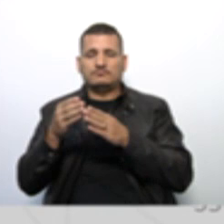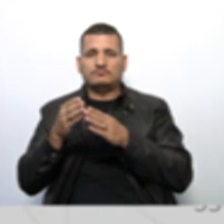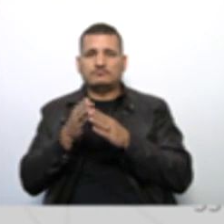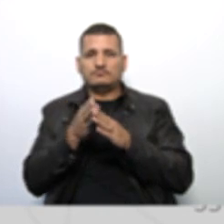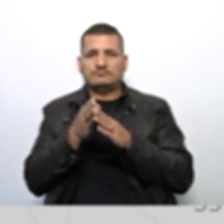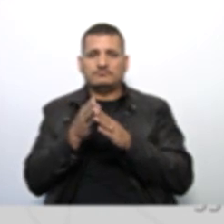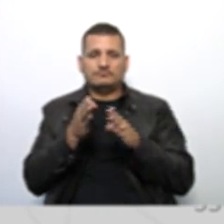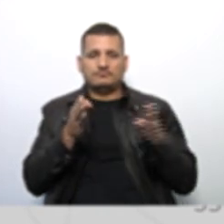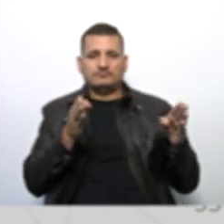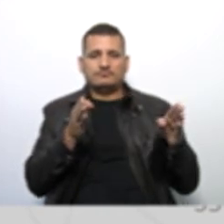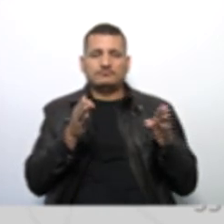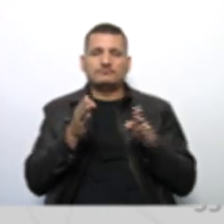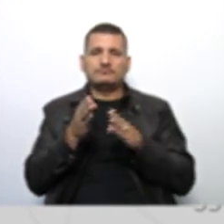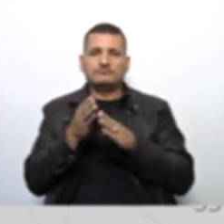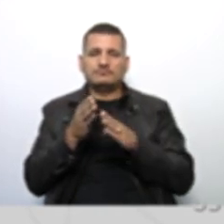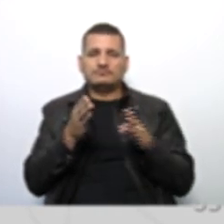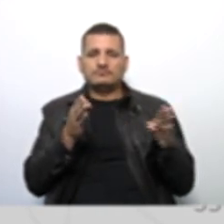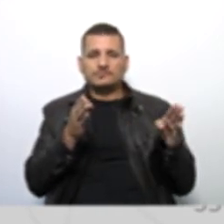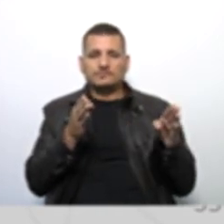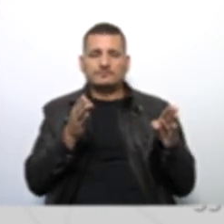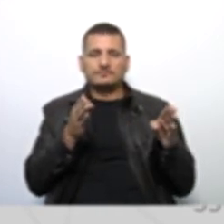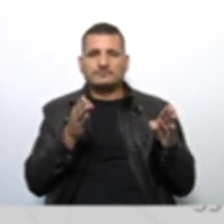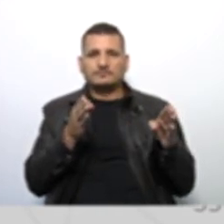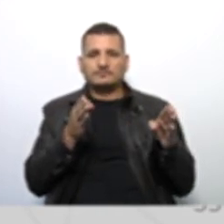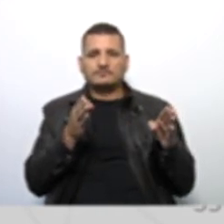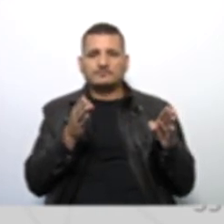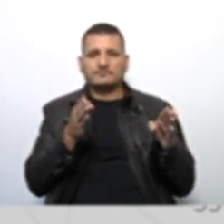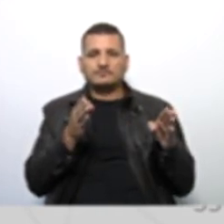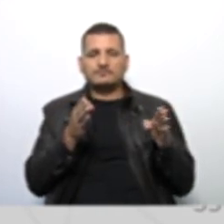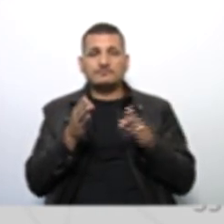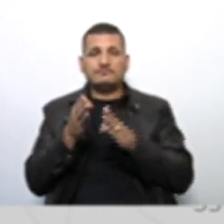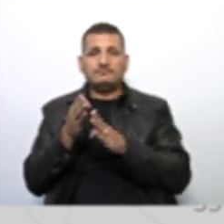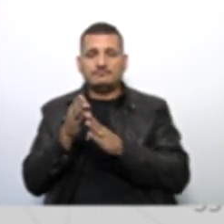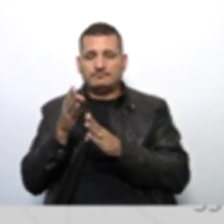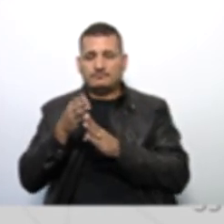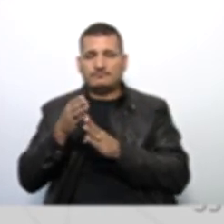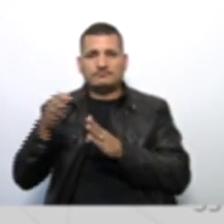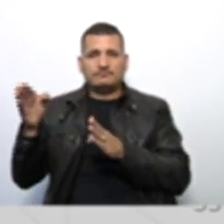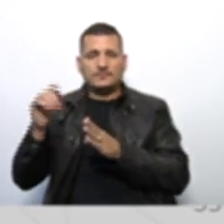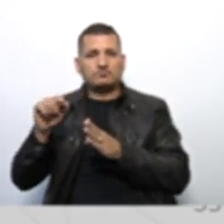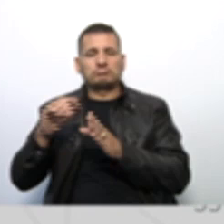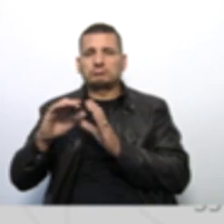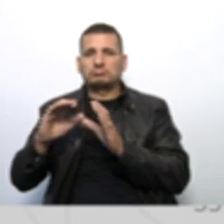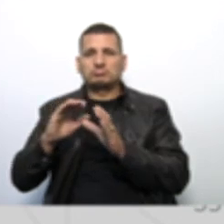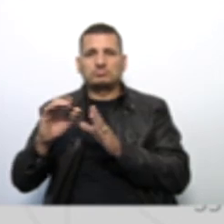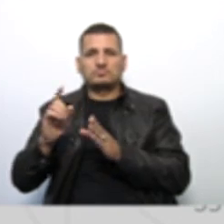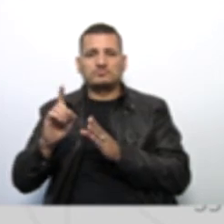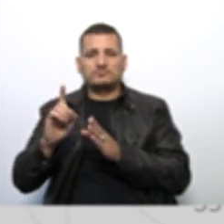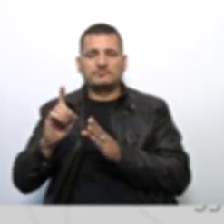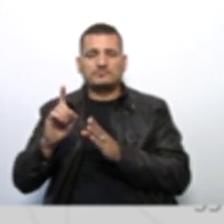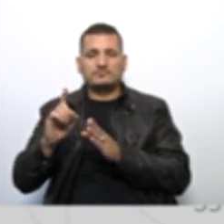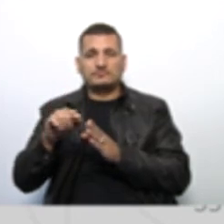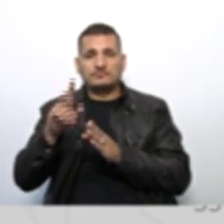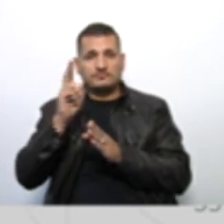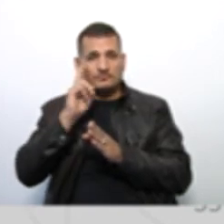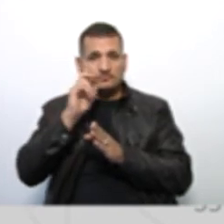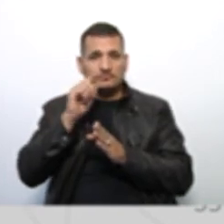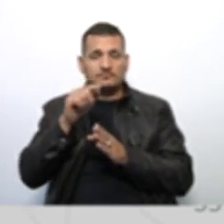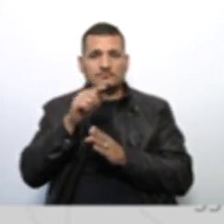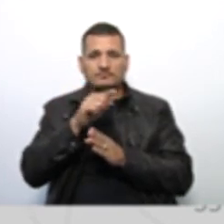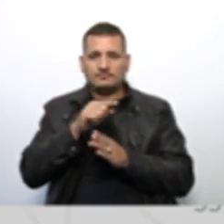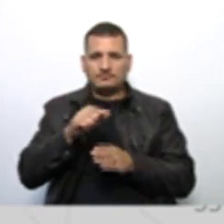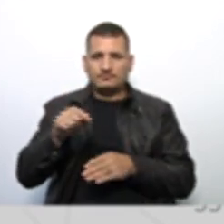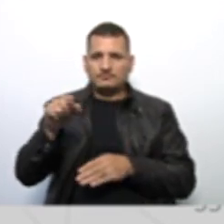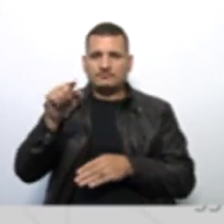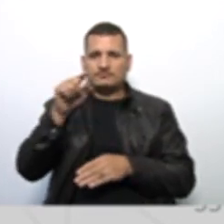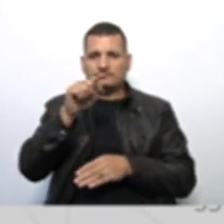o ponto onde foi interrompido. Os demais não se comunicam. Lembrando, na rede anel não funciona mais